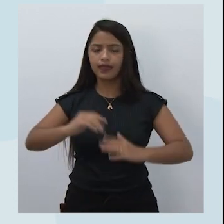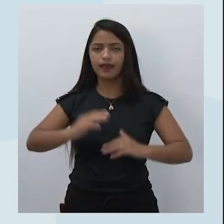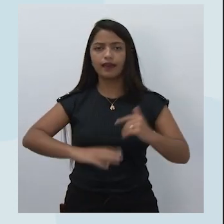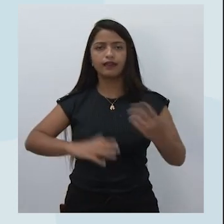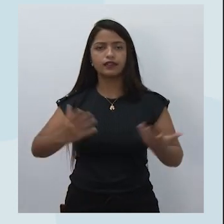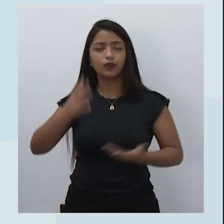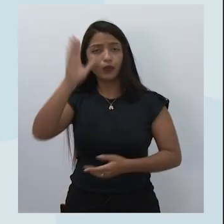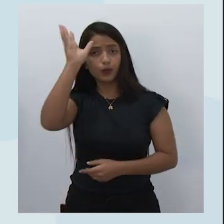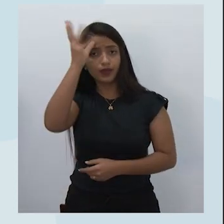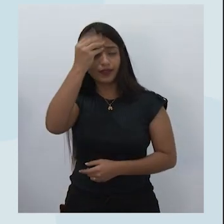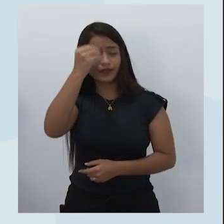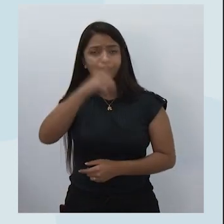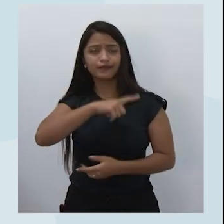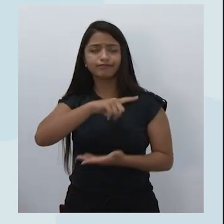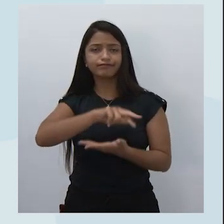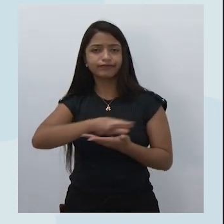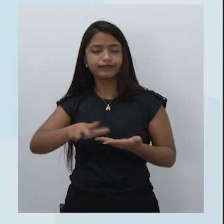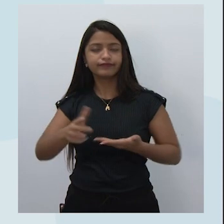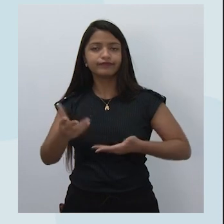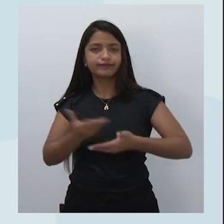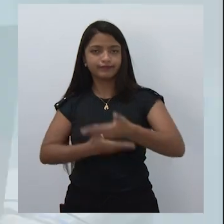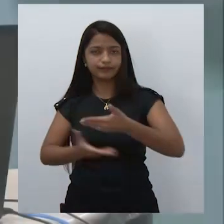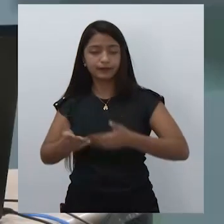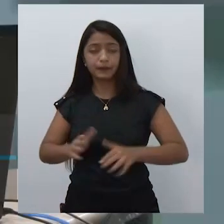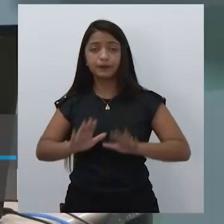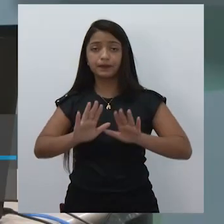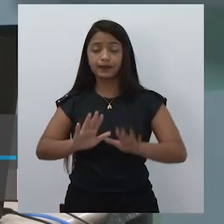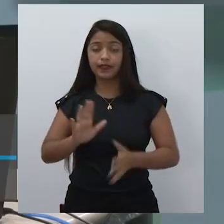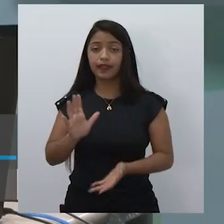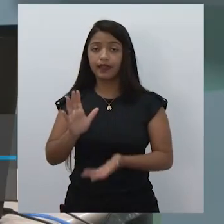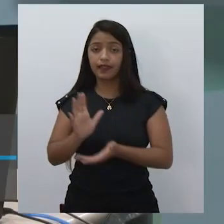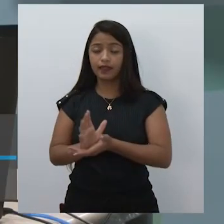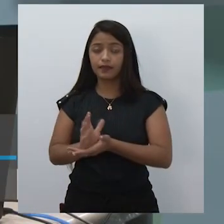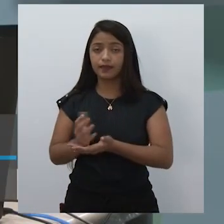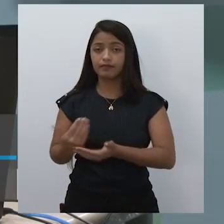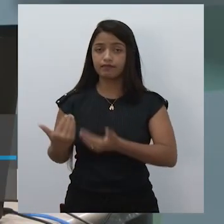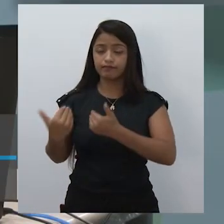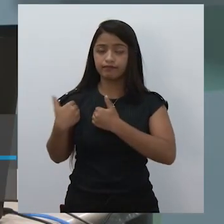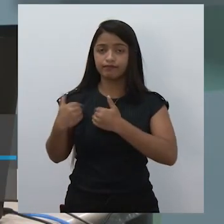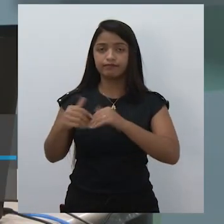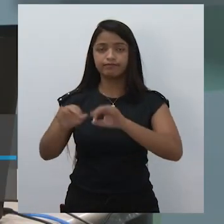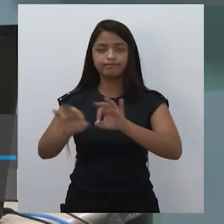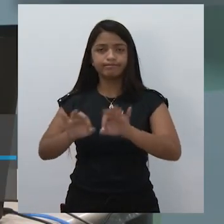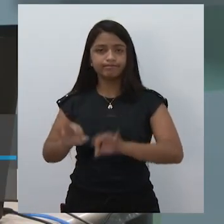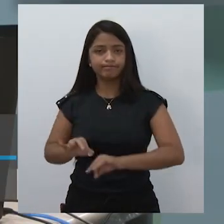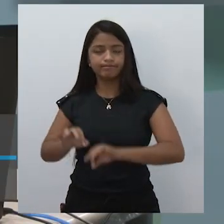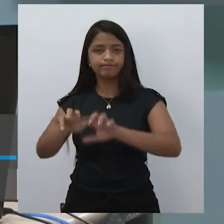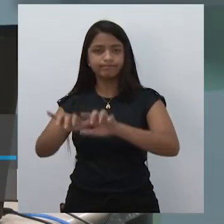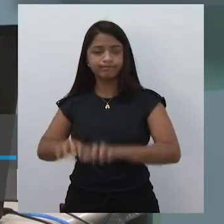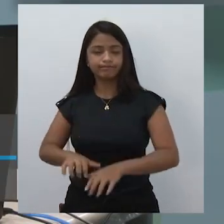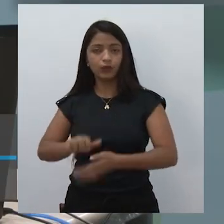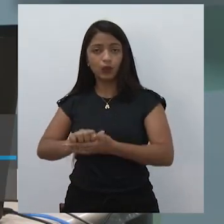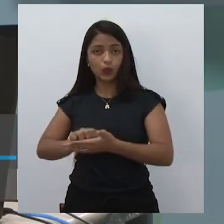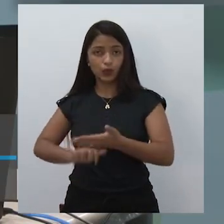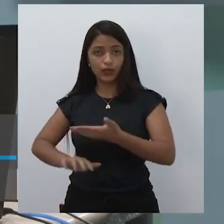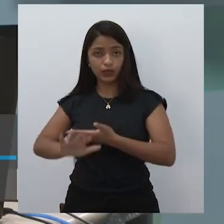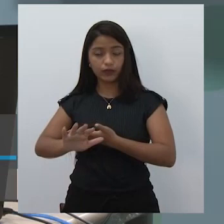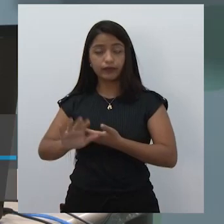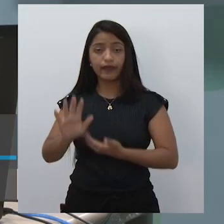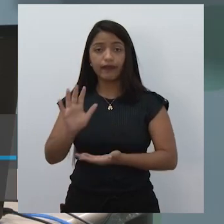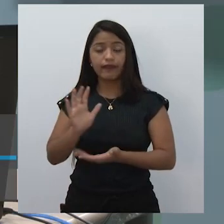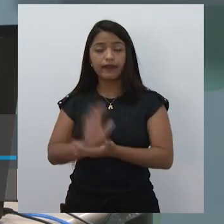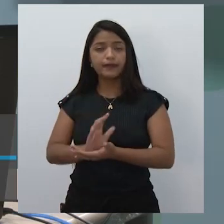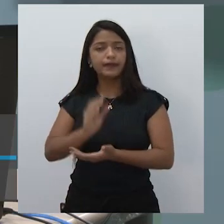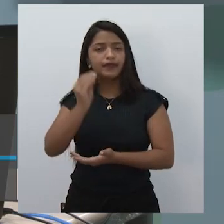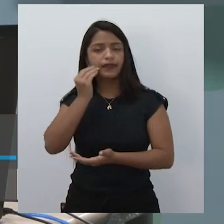competências, mas a equipe curricular, né, ela procurou trazer elementos, né,